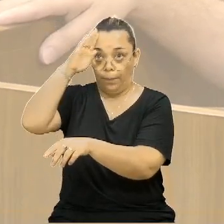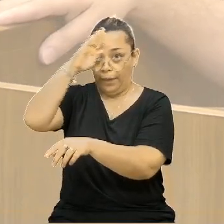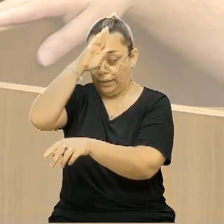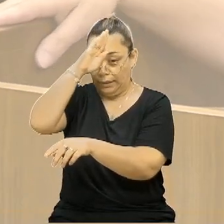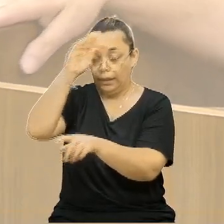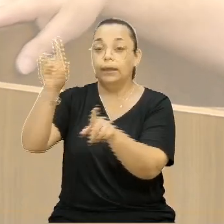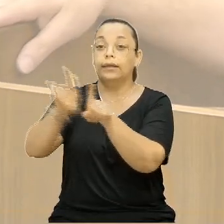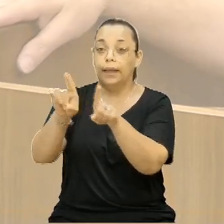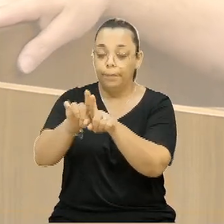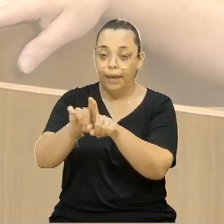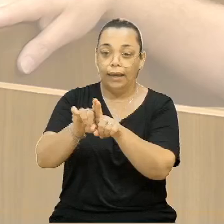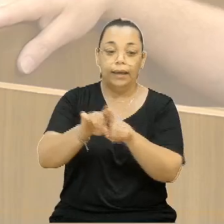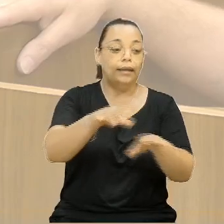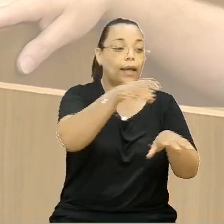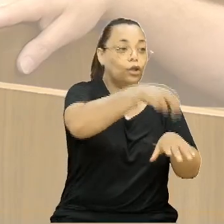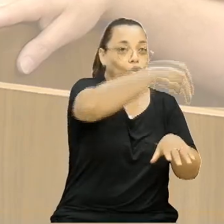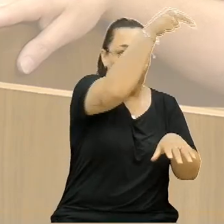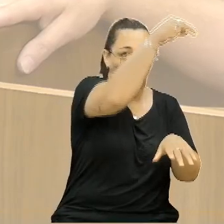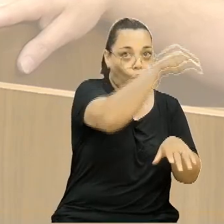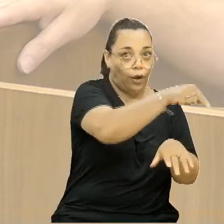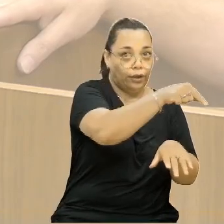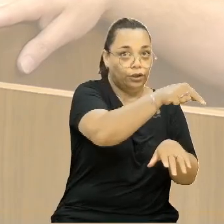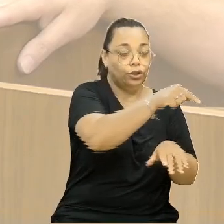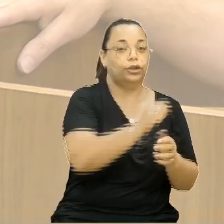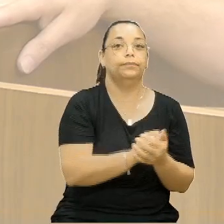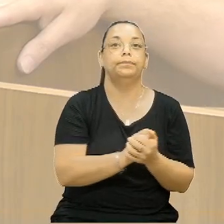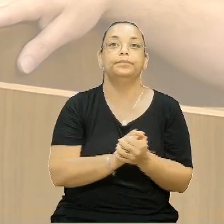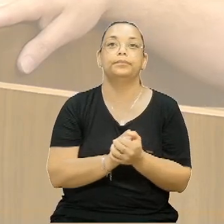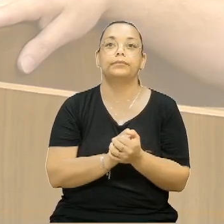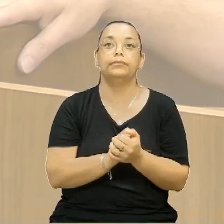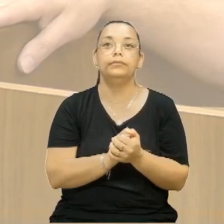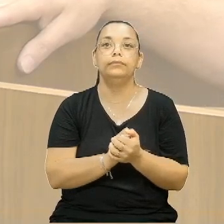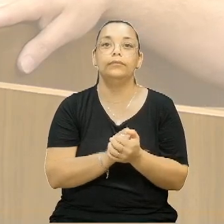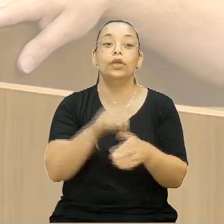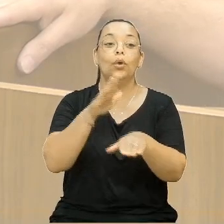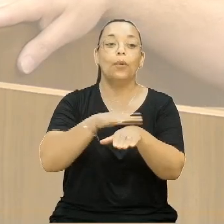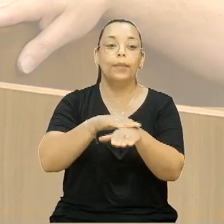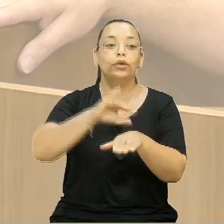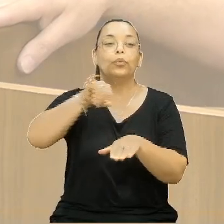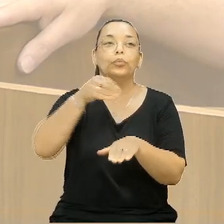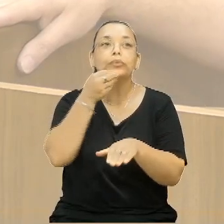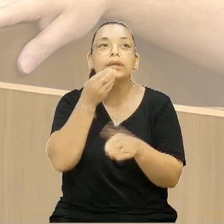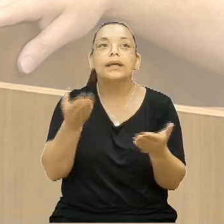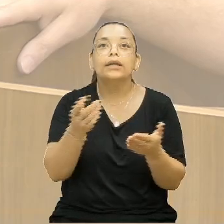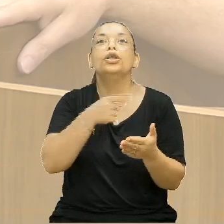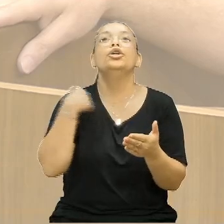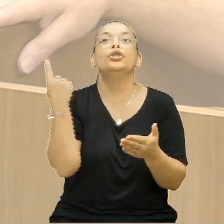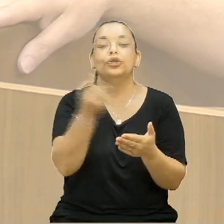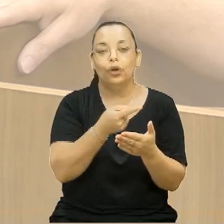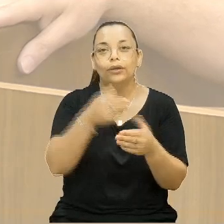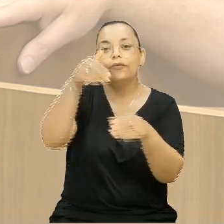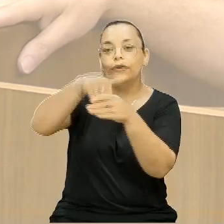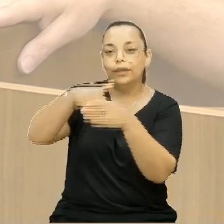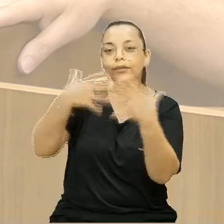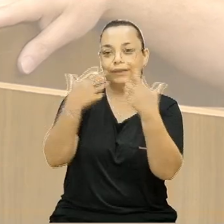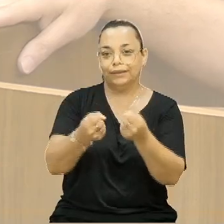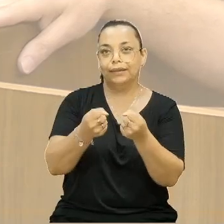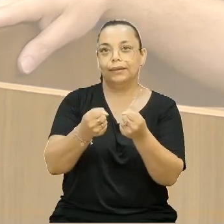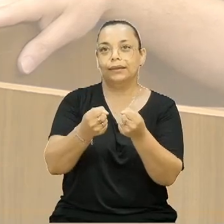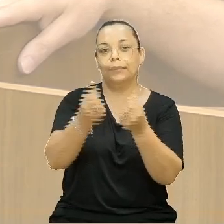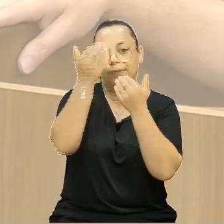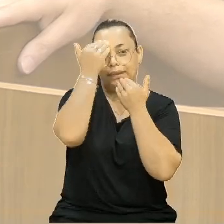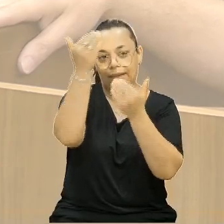como também da região norte aqui da Vossa Excelência. No momento oportuno, nós estaremos votando favorável.